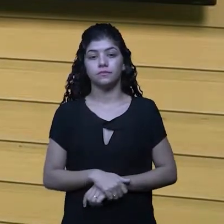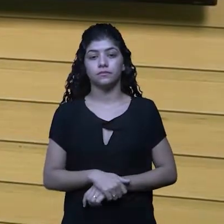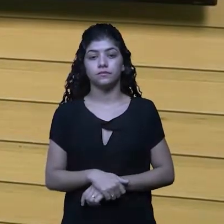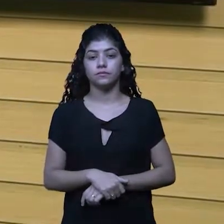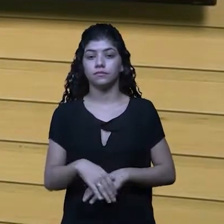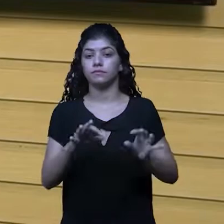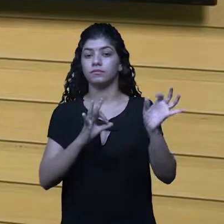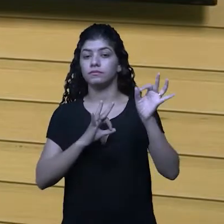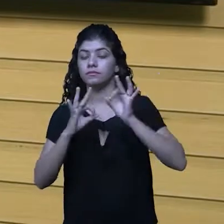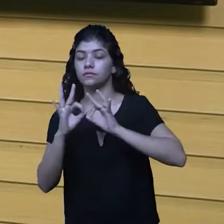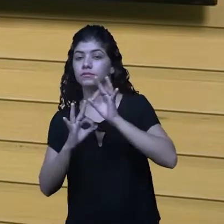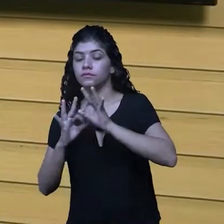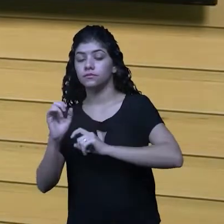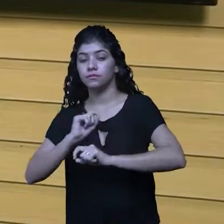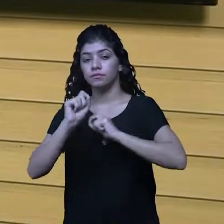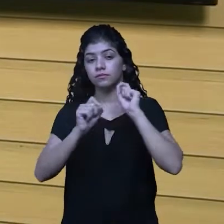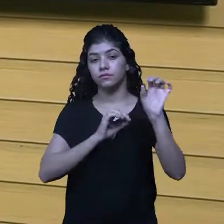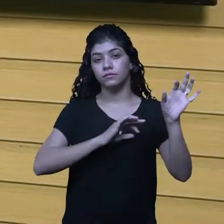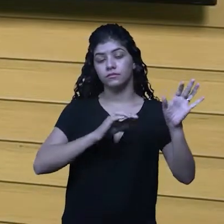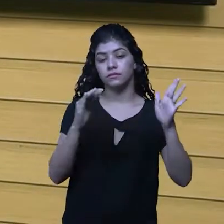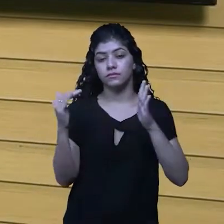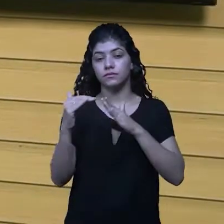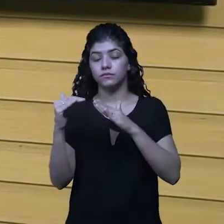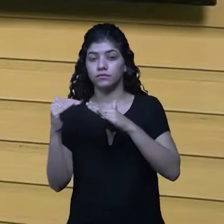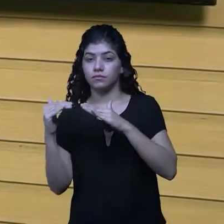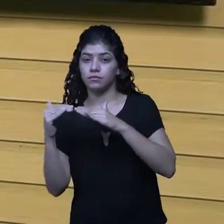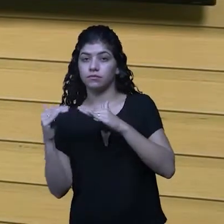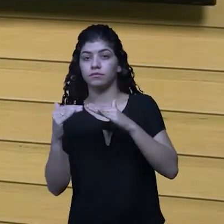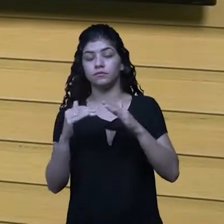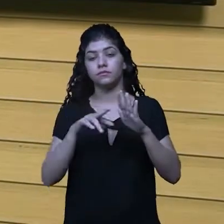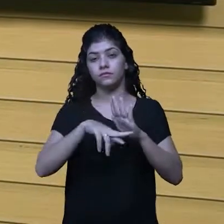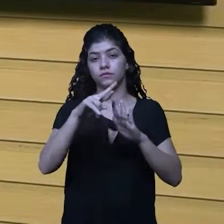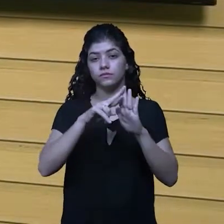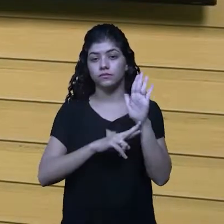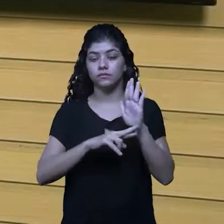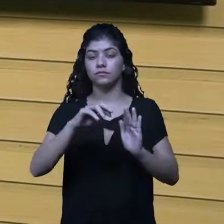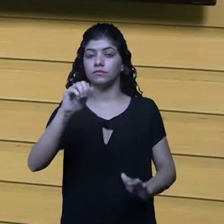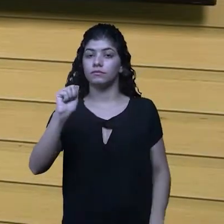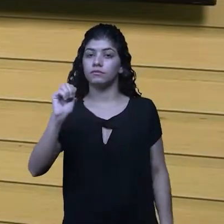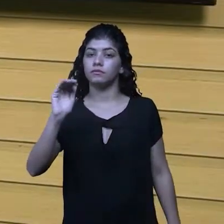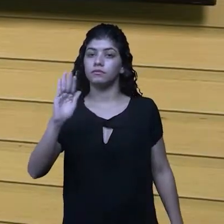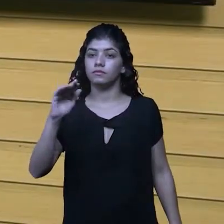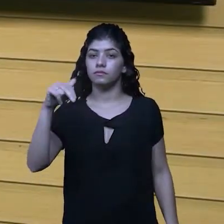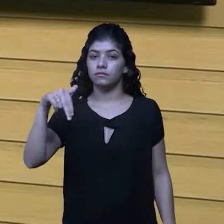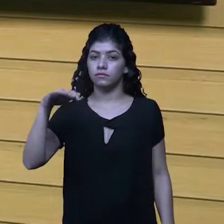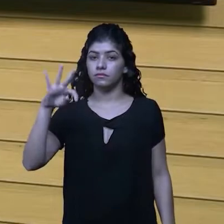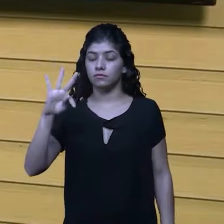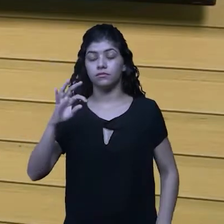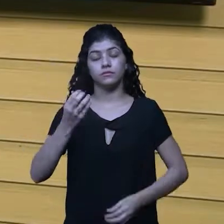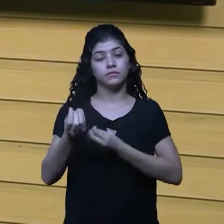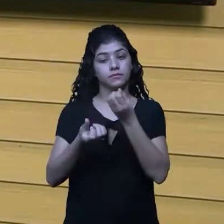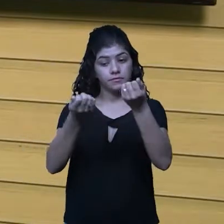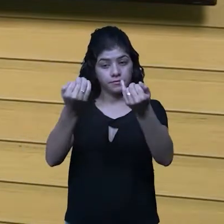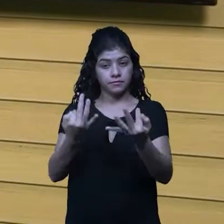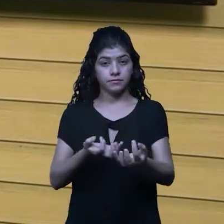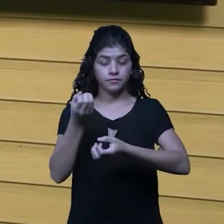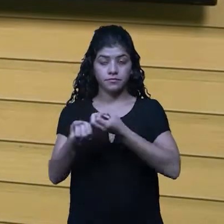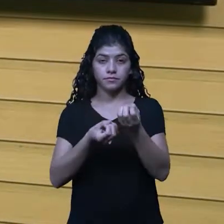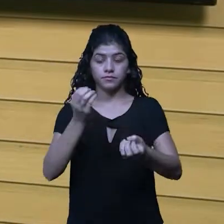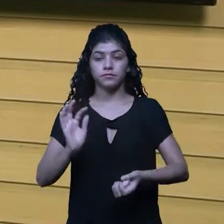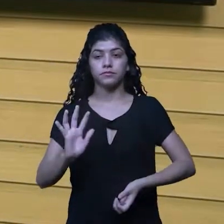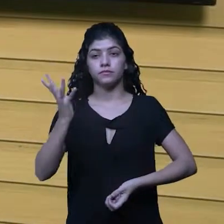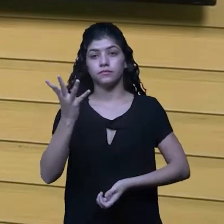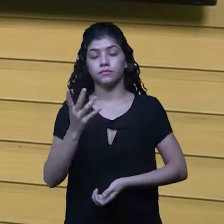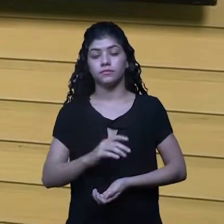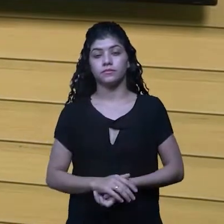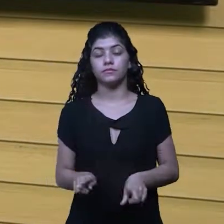organizados de acordo com as normas da ABNT. Então, essas normas é que vão dizer como esses instrumentos devem ser calibrados e